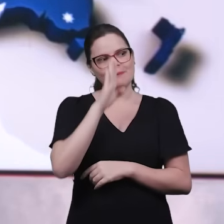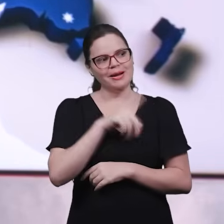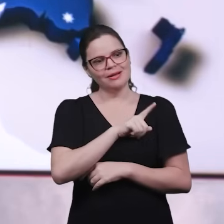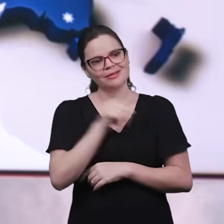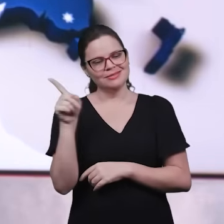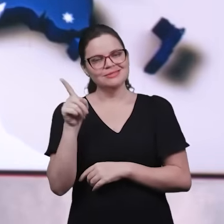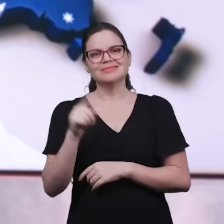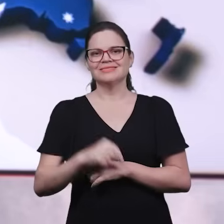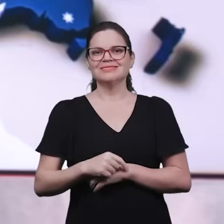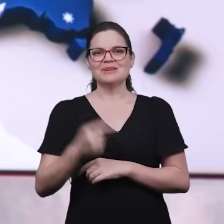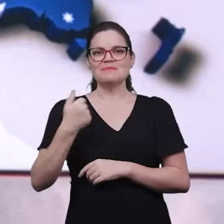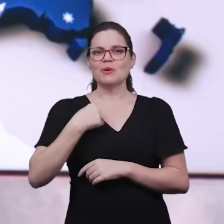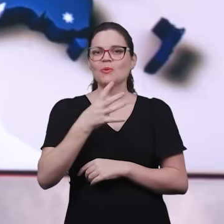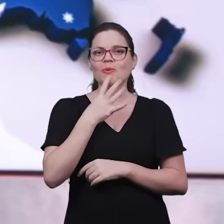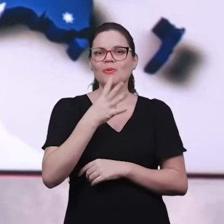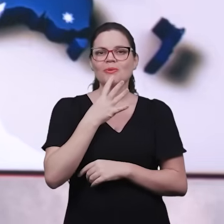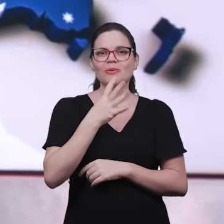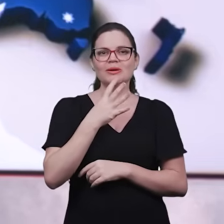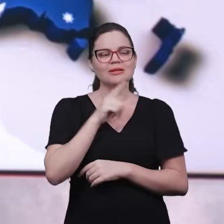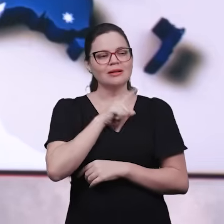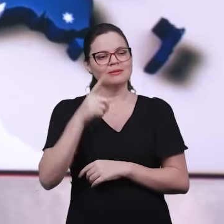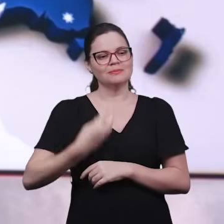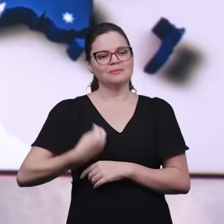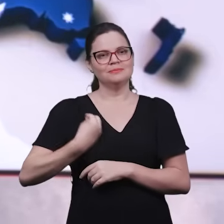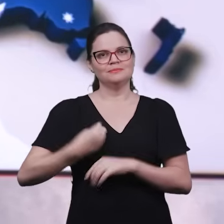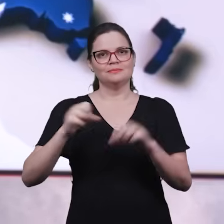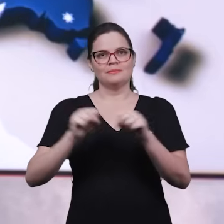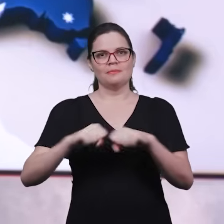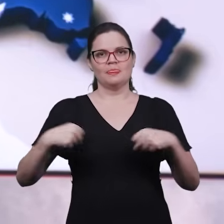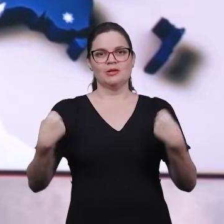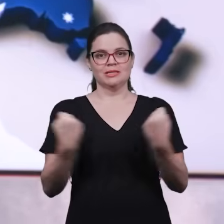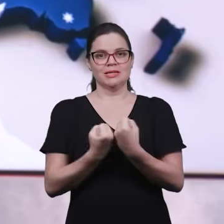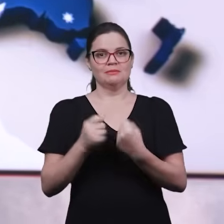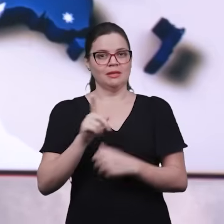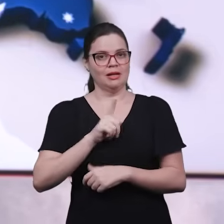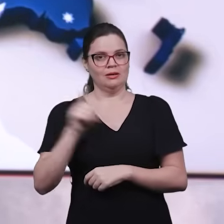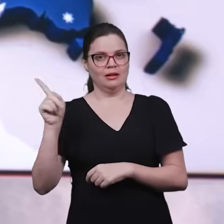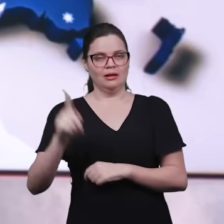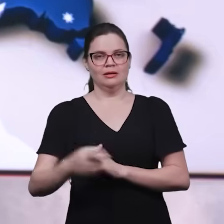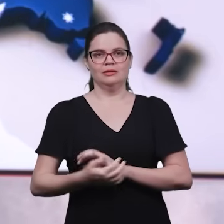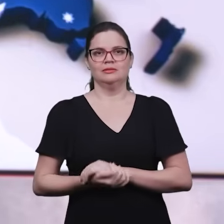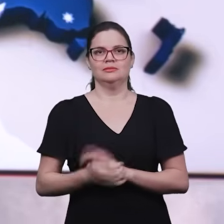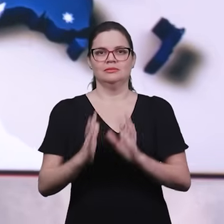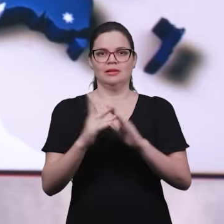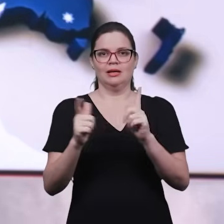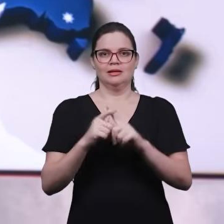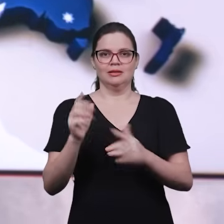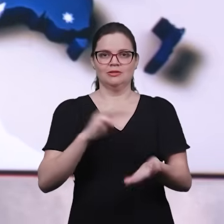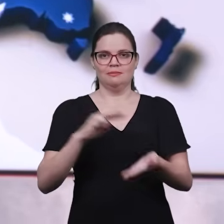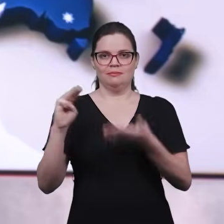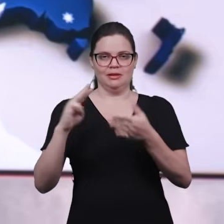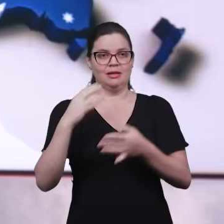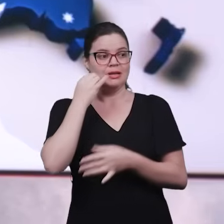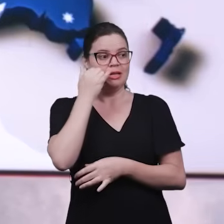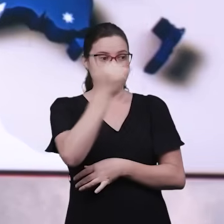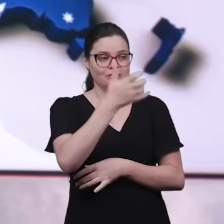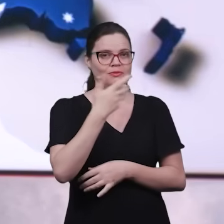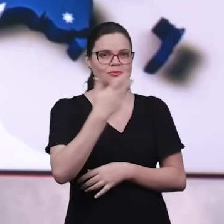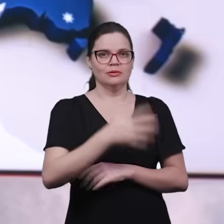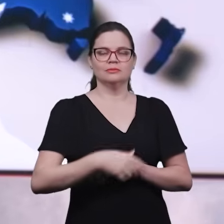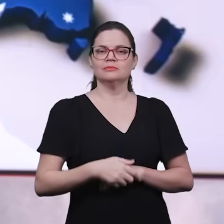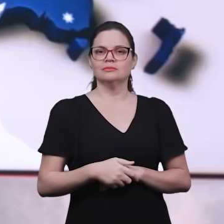indo ao Brasil para participar de um seminário na Igreja